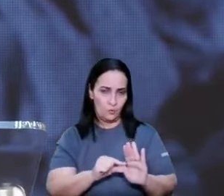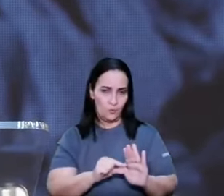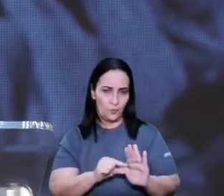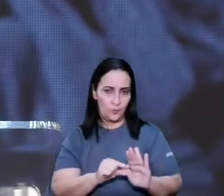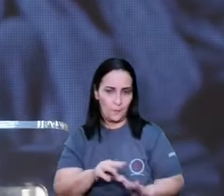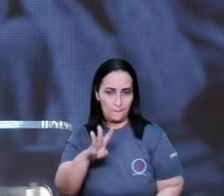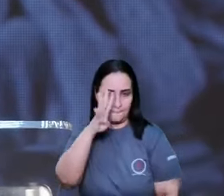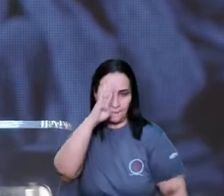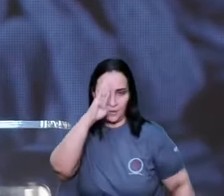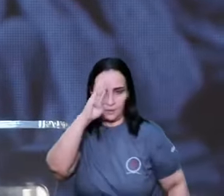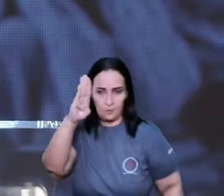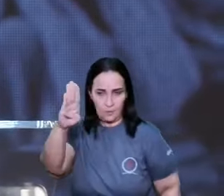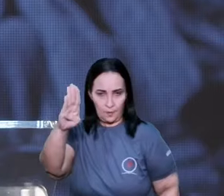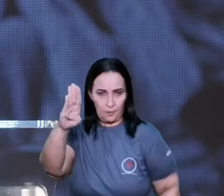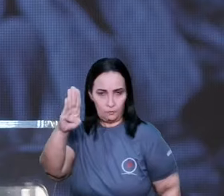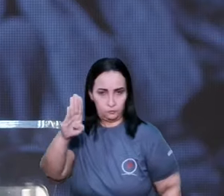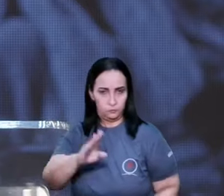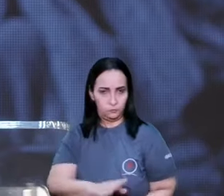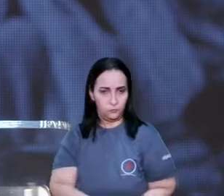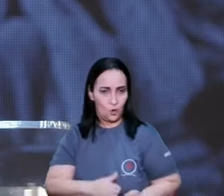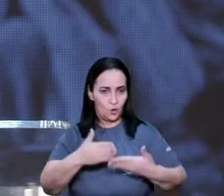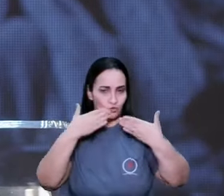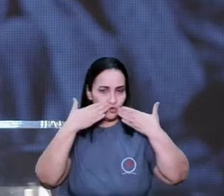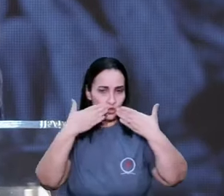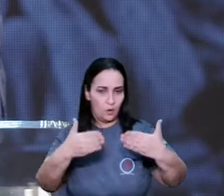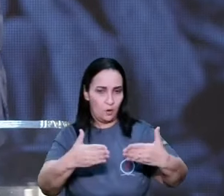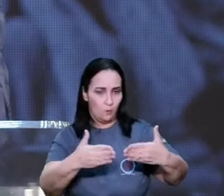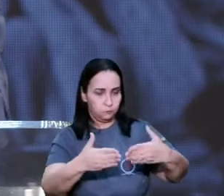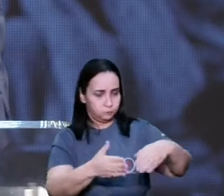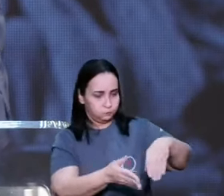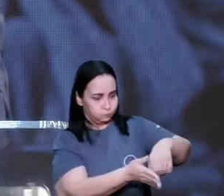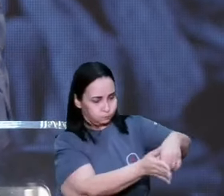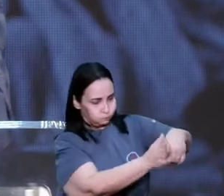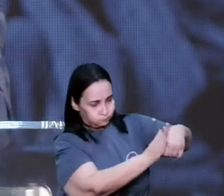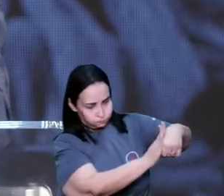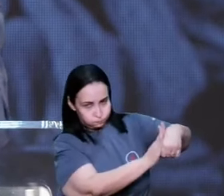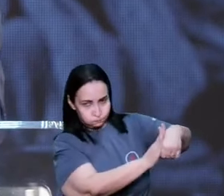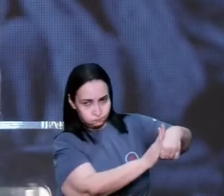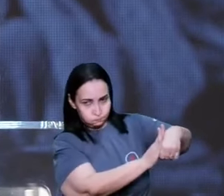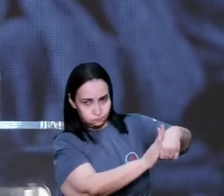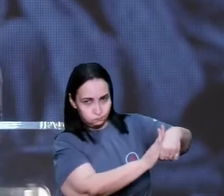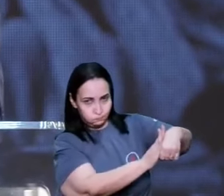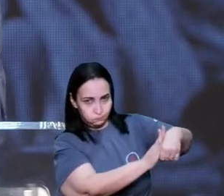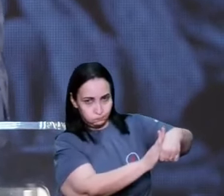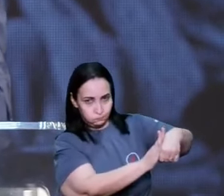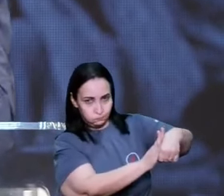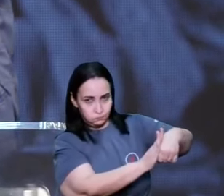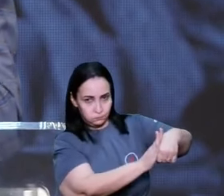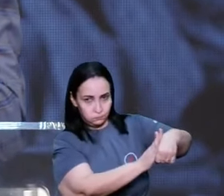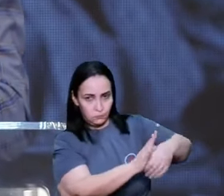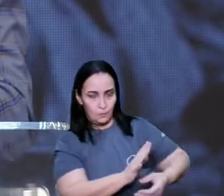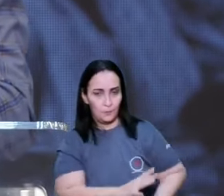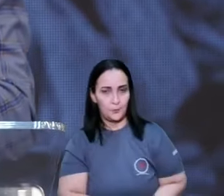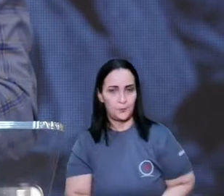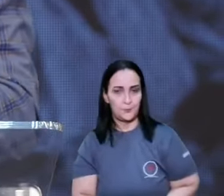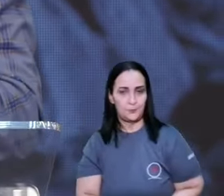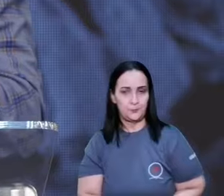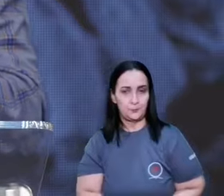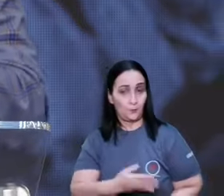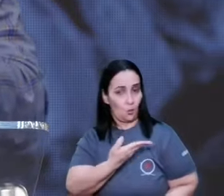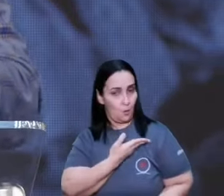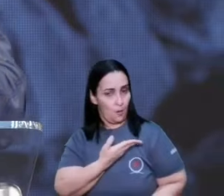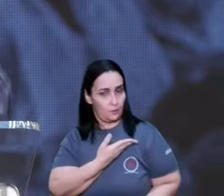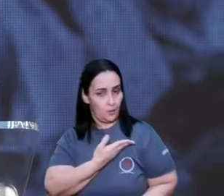é diante do sepulcro diante do sepulcro ele está diante do sepulcro